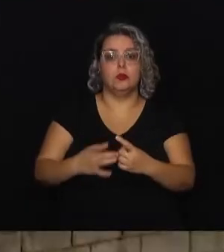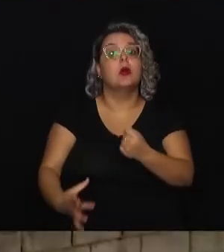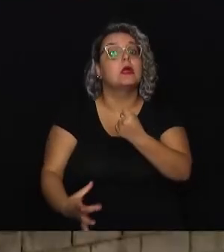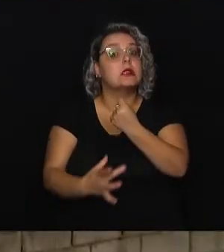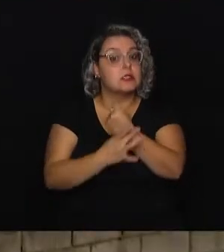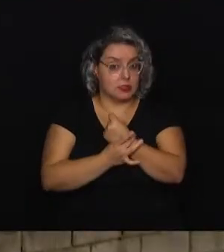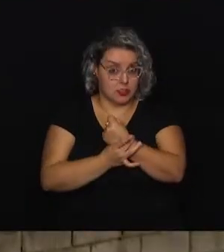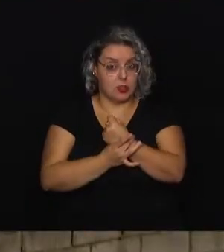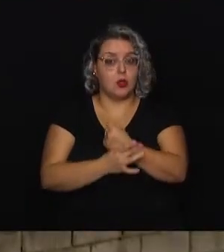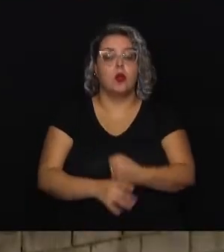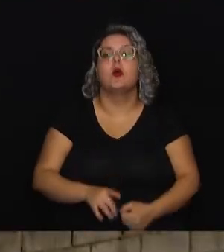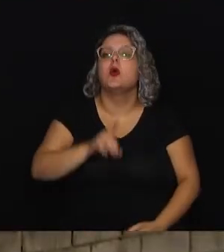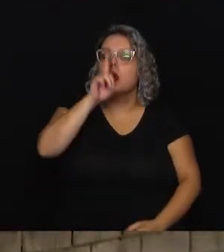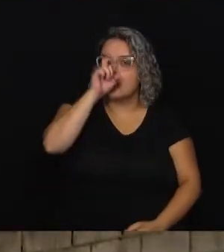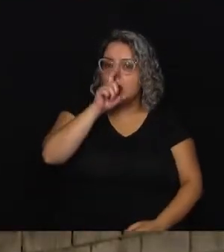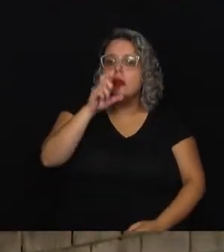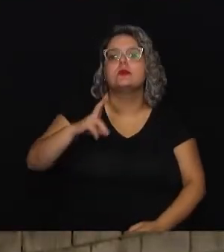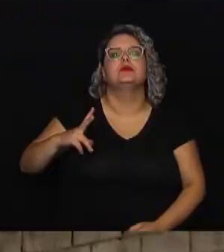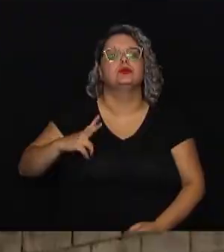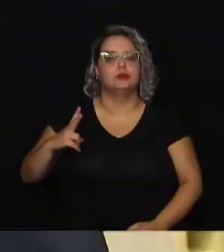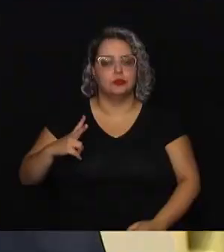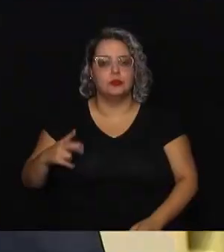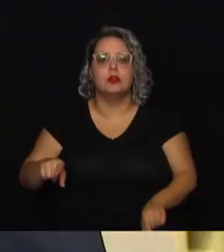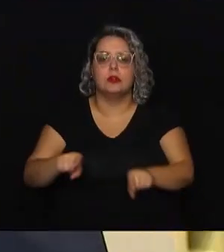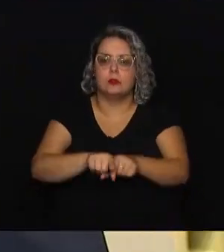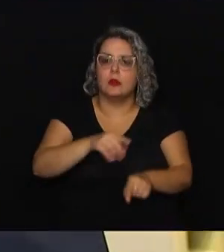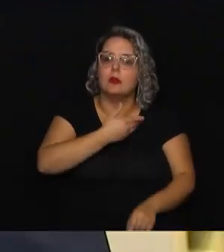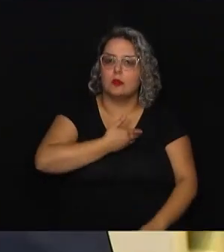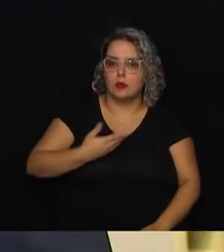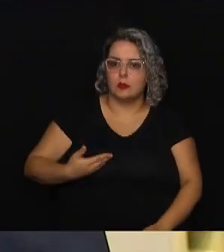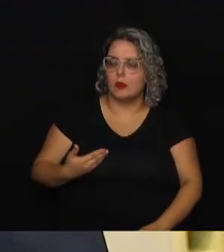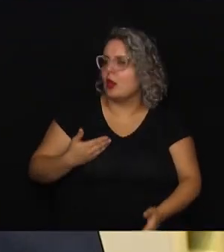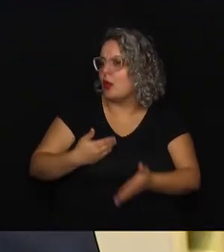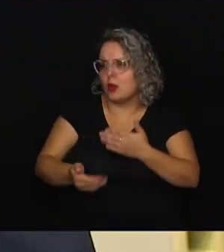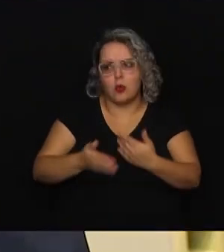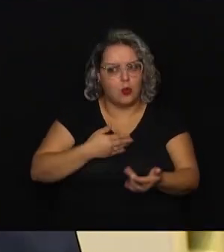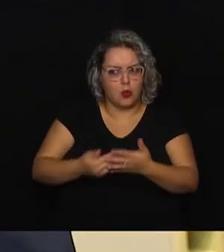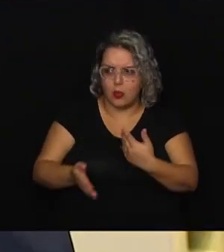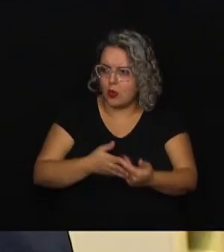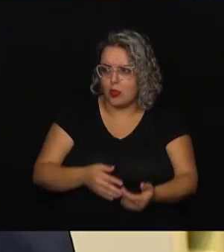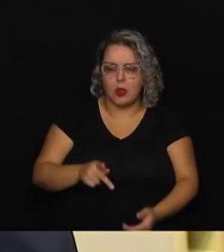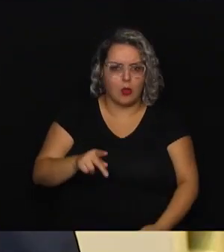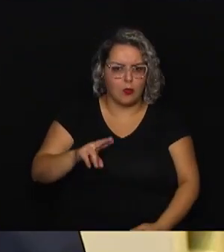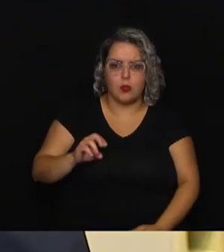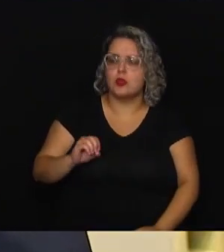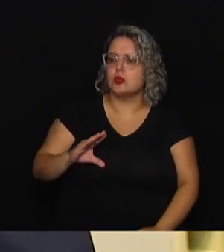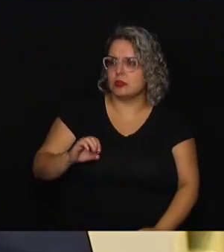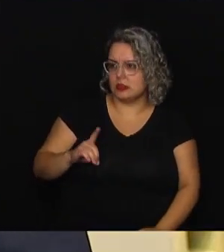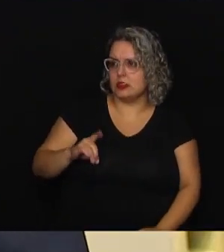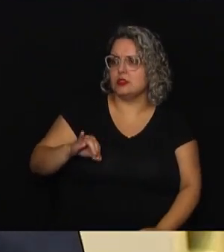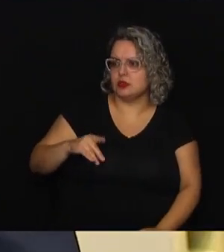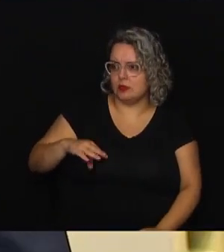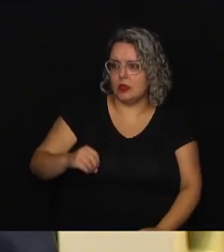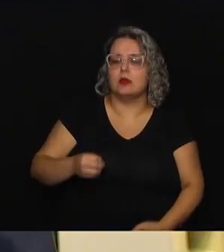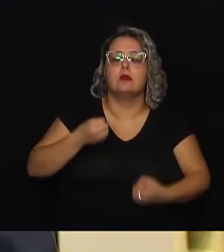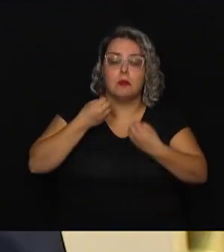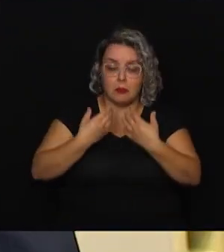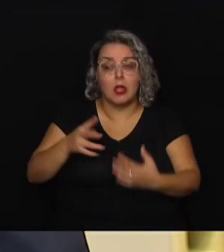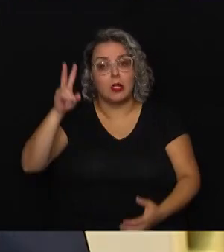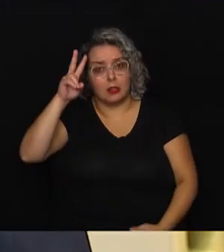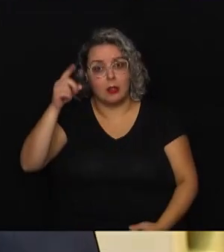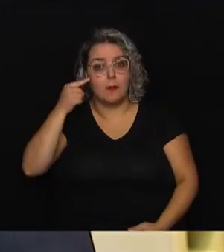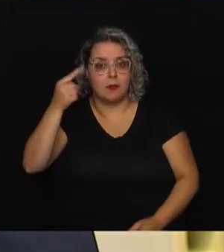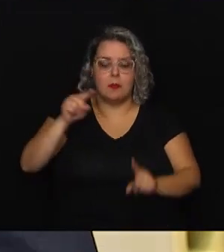seguro em hospitais particulares e públicos. Qualquer procedimento, exatamente, muito bem lembrado, porque muitas pessoas pensam só no